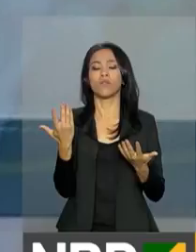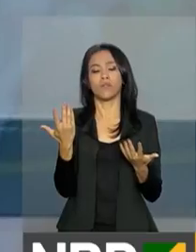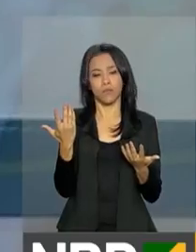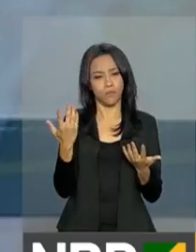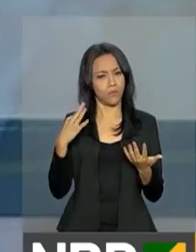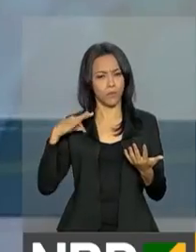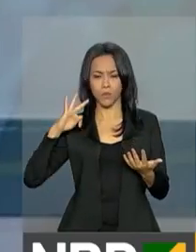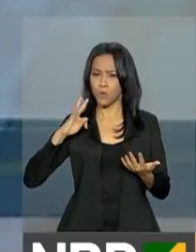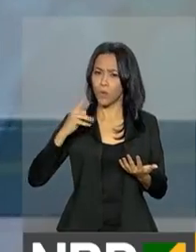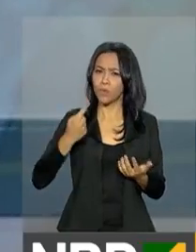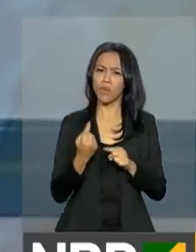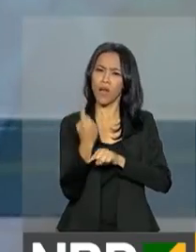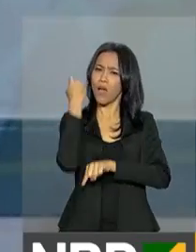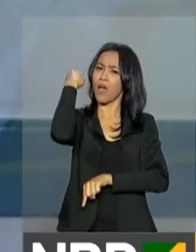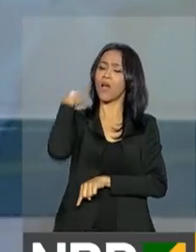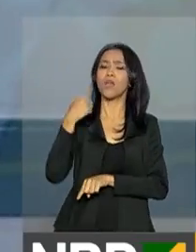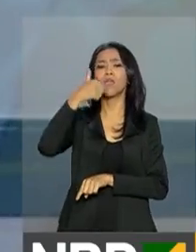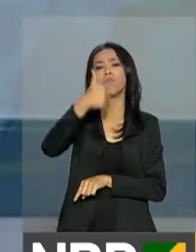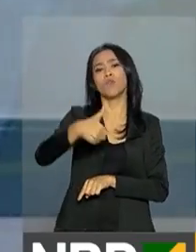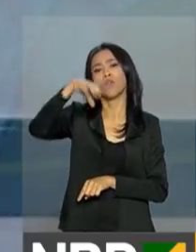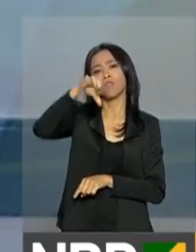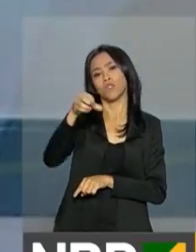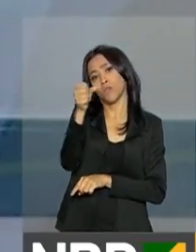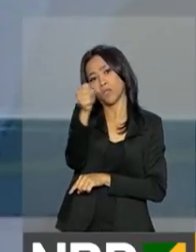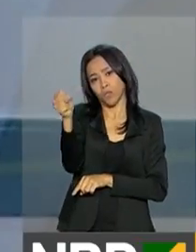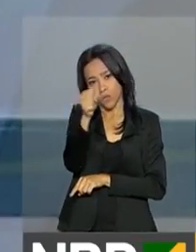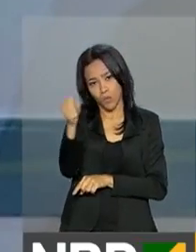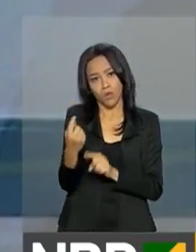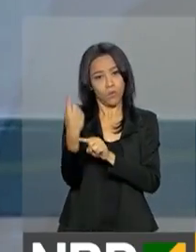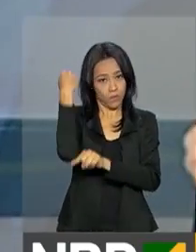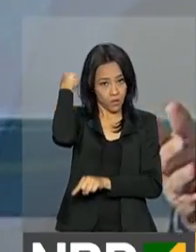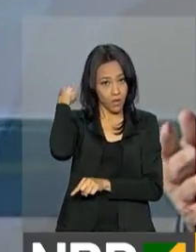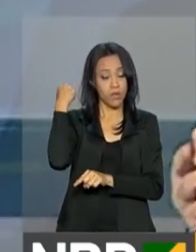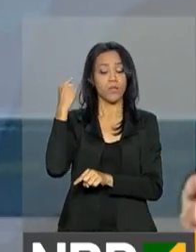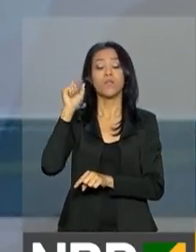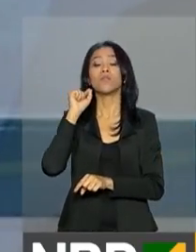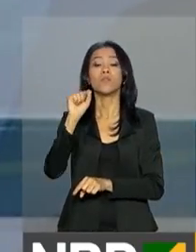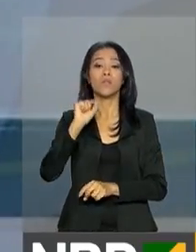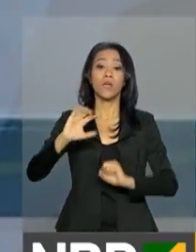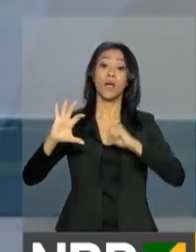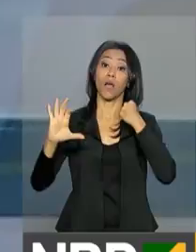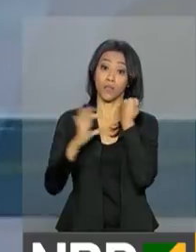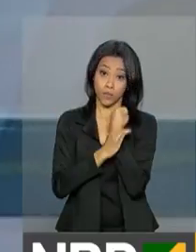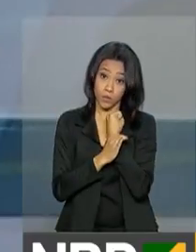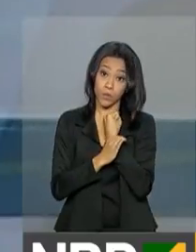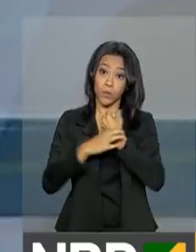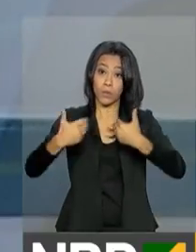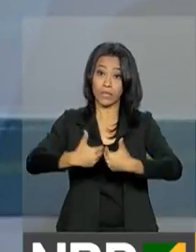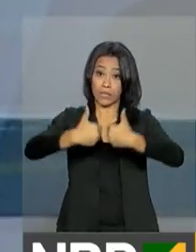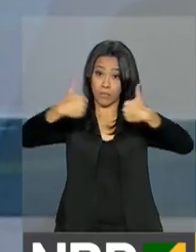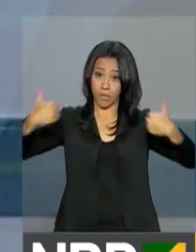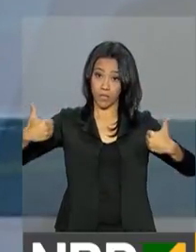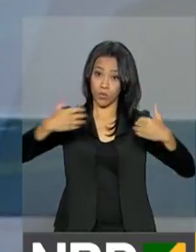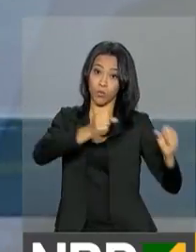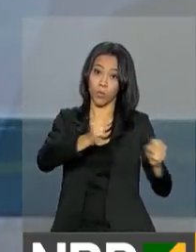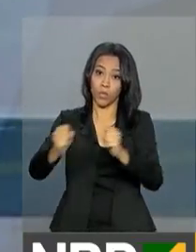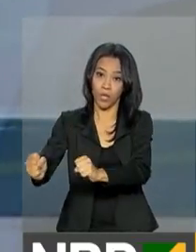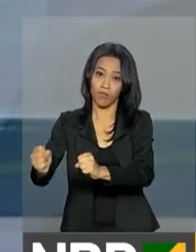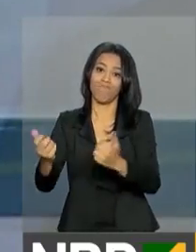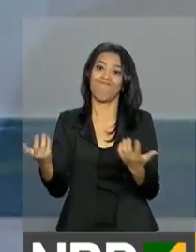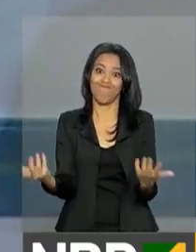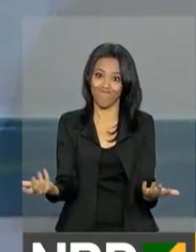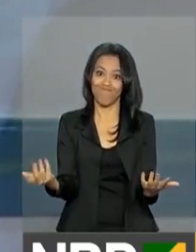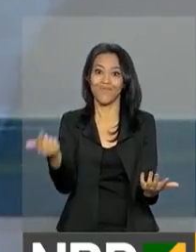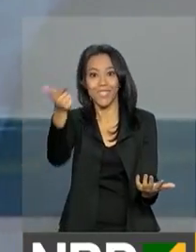estabelecido em 88, em 5 de outubro de 88, que assegurou a separação de poderes, que é